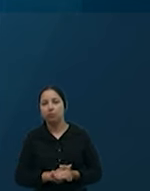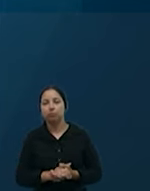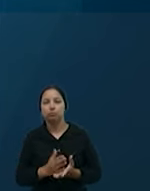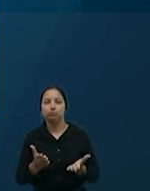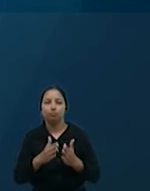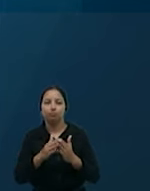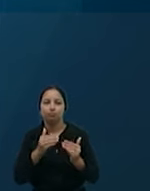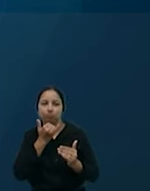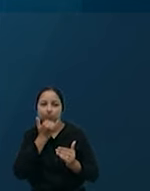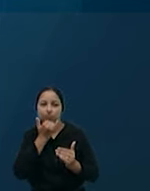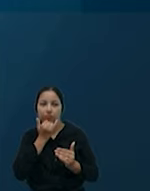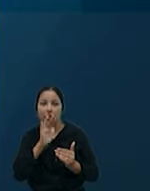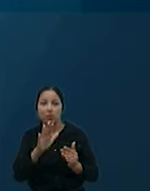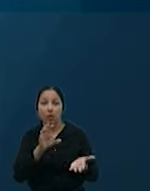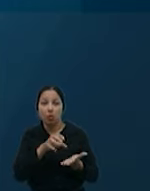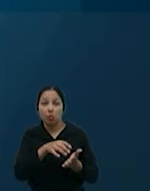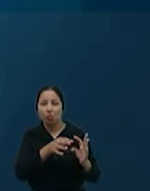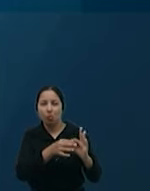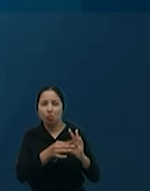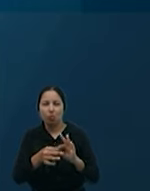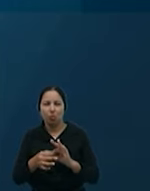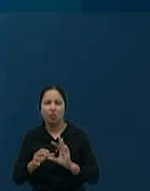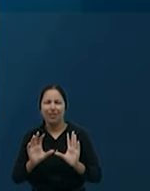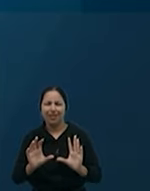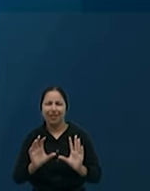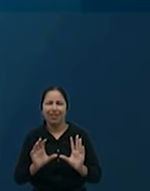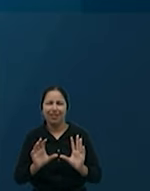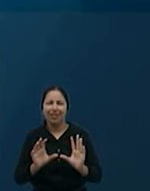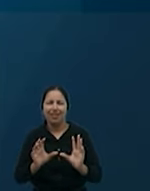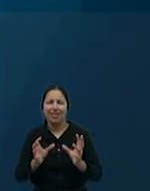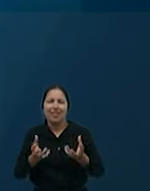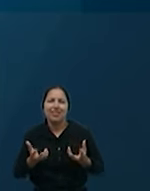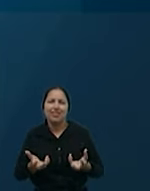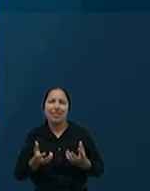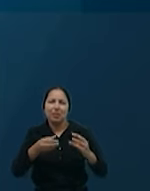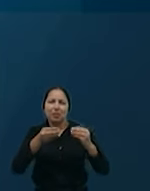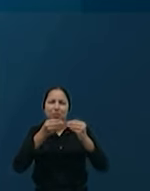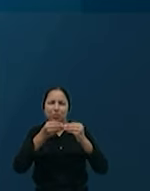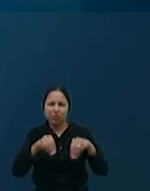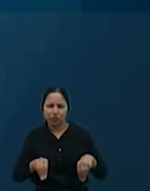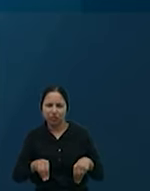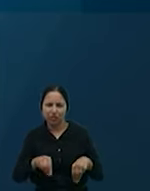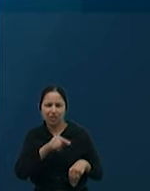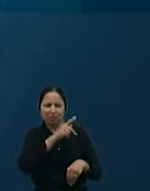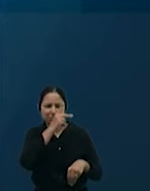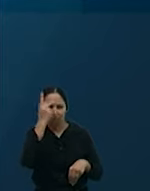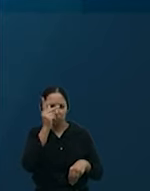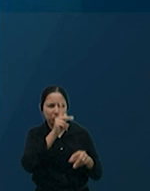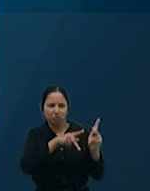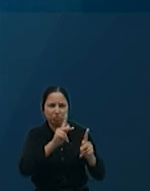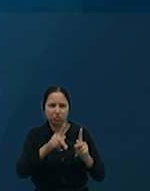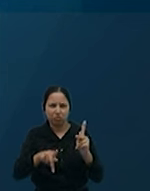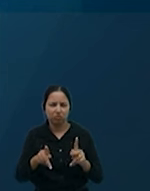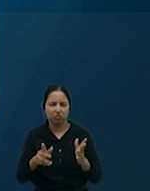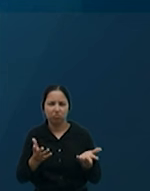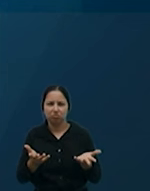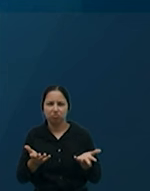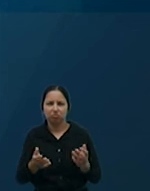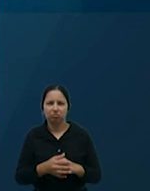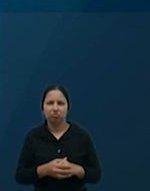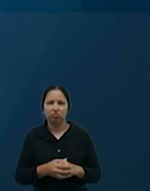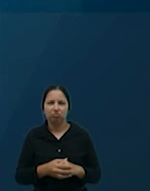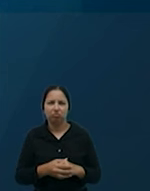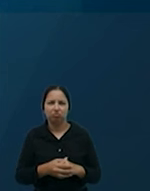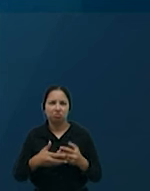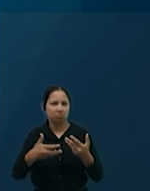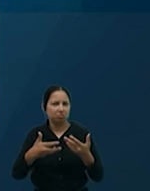contrário, querendo prejudicar os anistiados, que já foram anistiados e tiveram o reconhecimento pelo